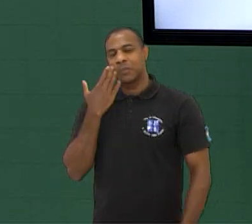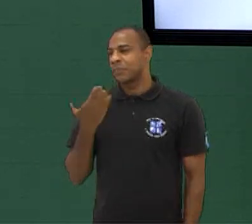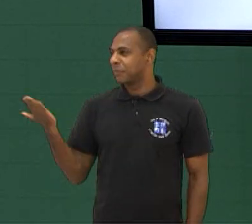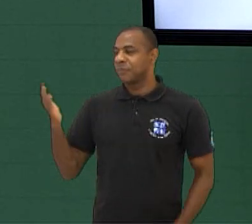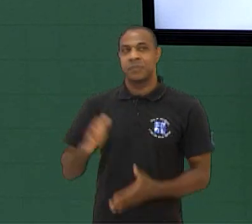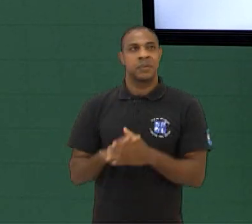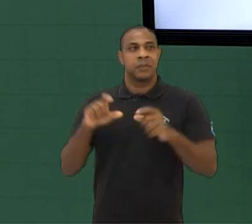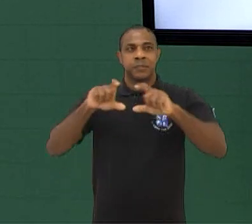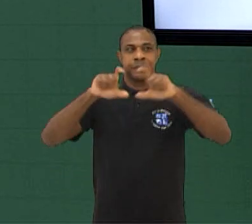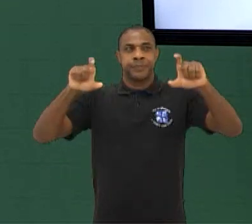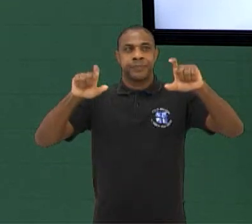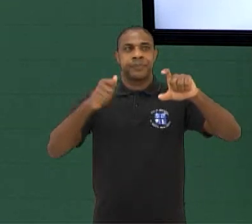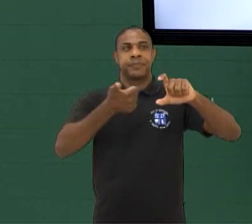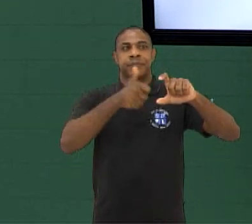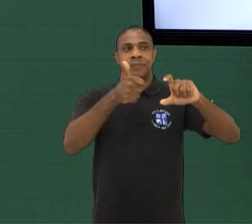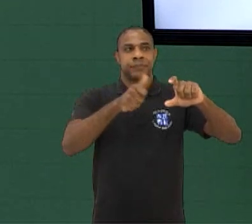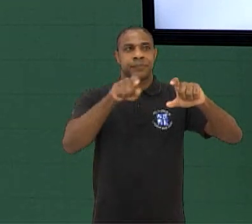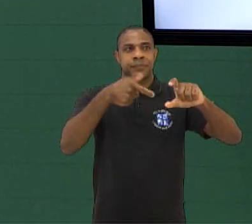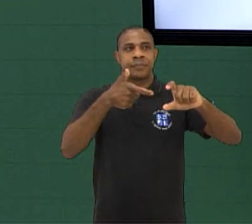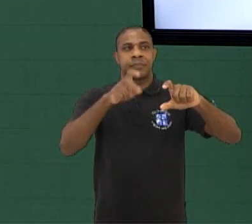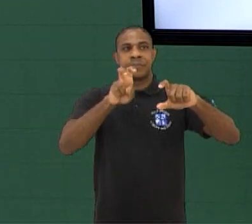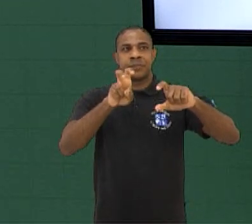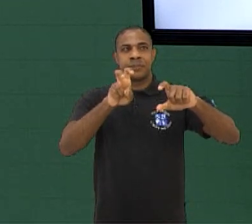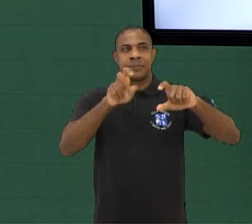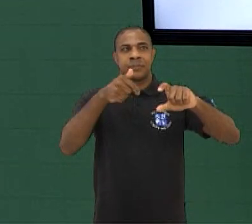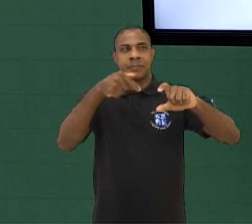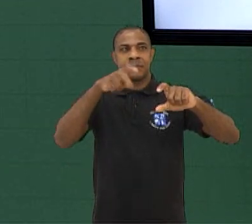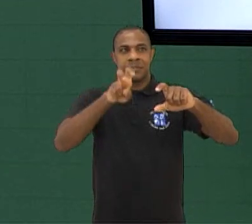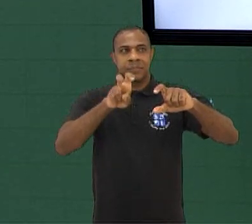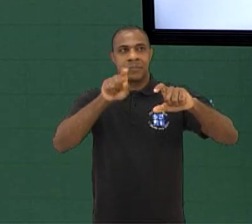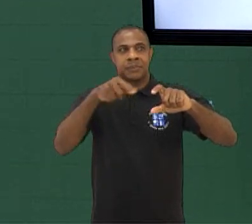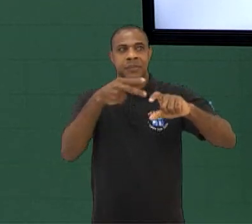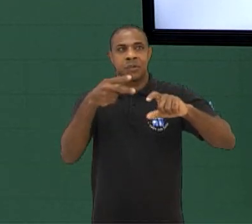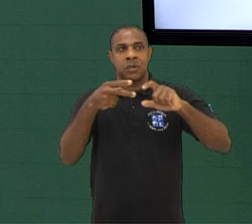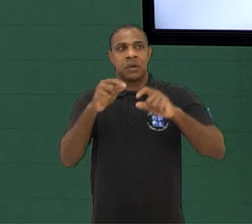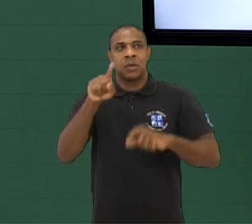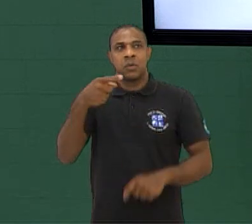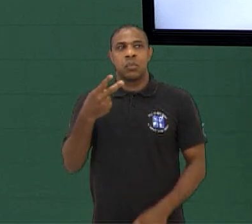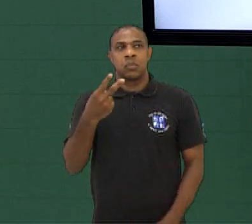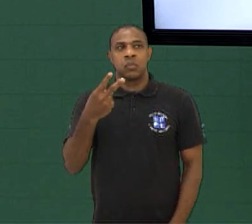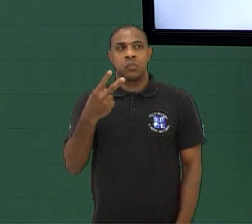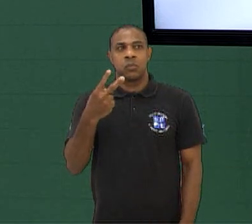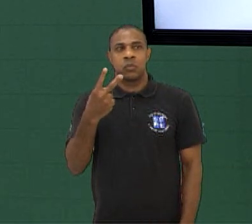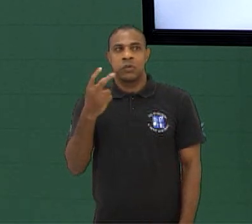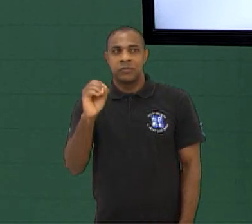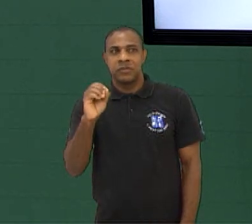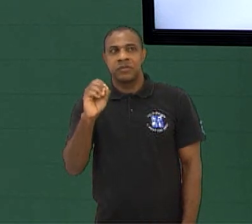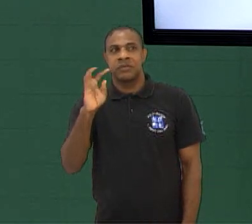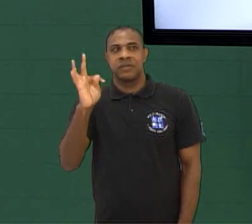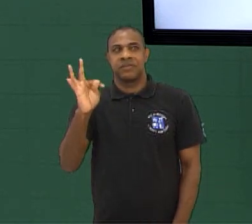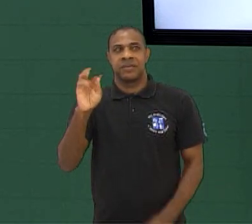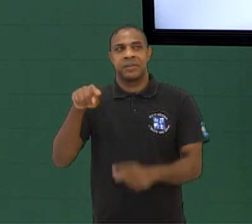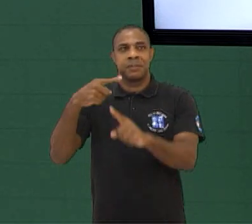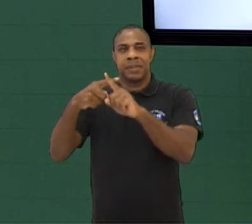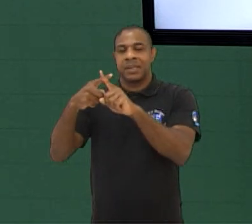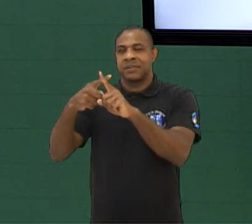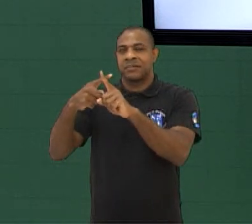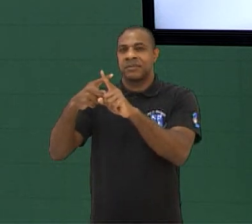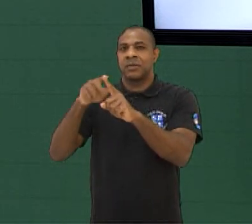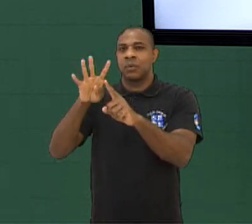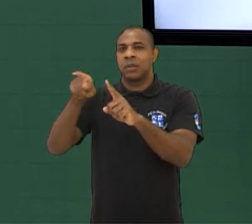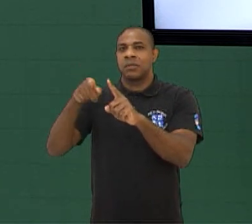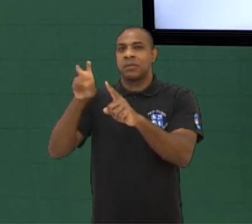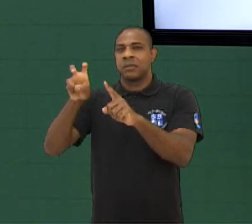no exercício anterior, né? 11,75 ele gastou, 1,20 por cada transferência e 4,55. Eu vou usar uma